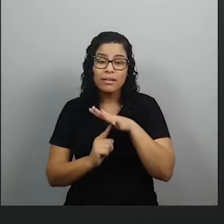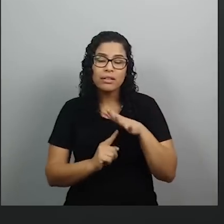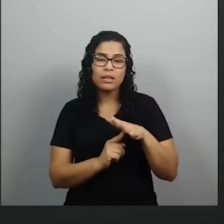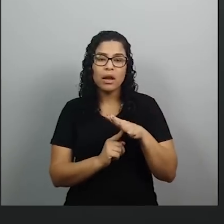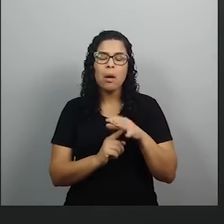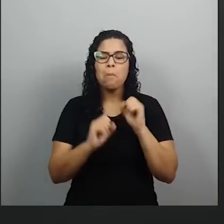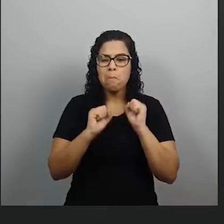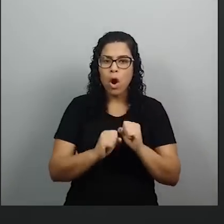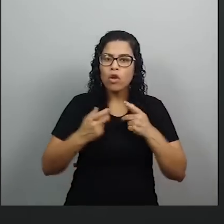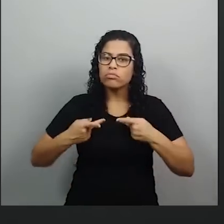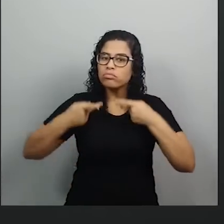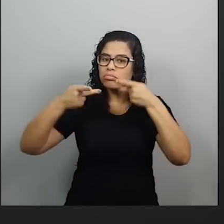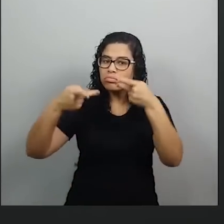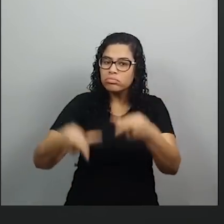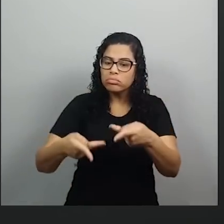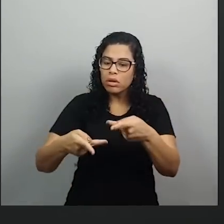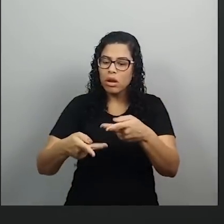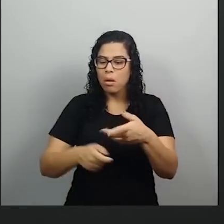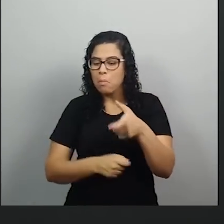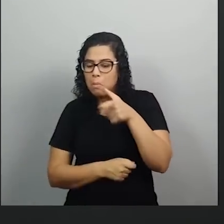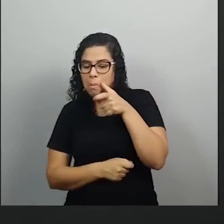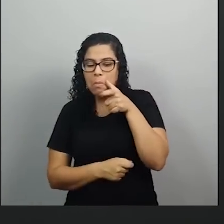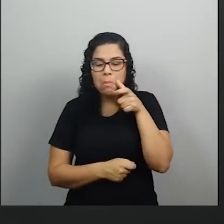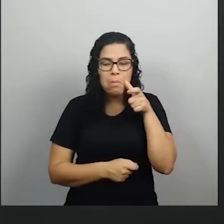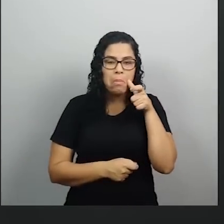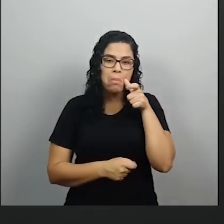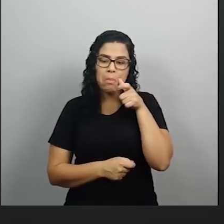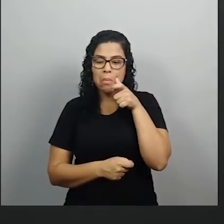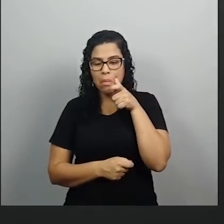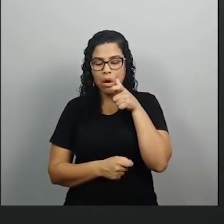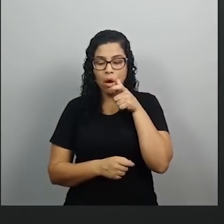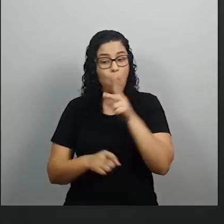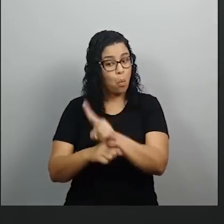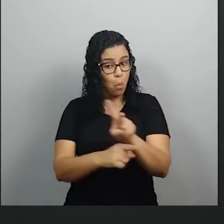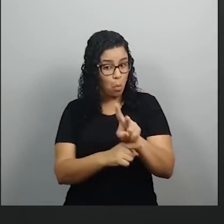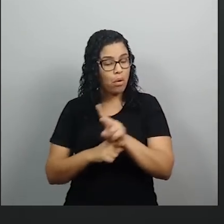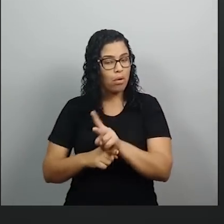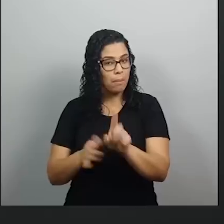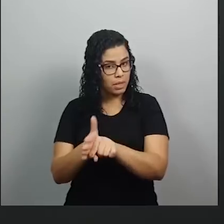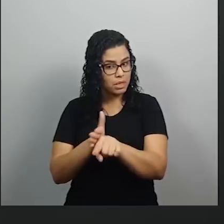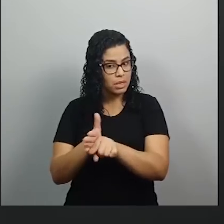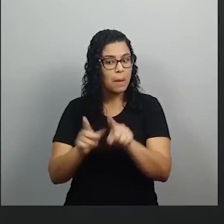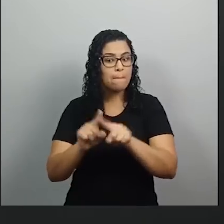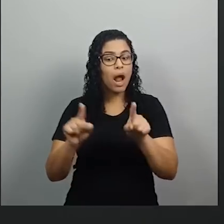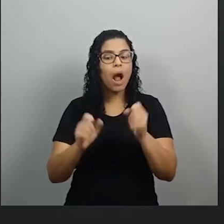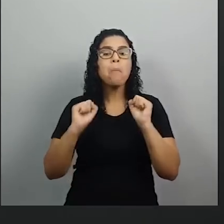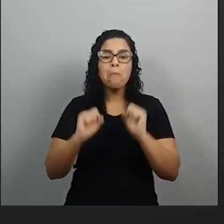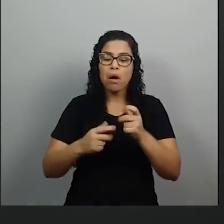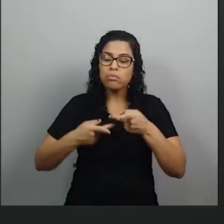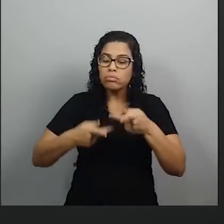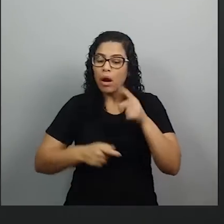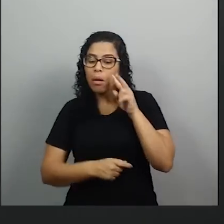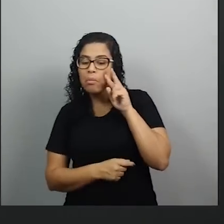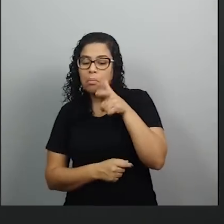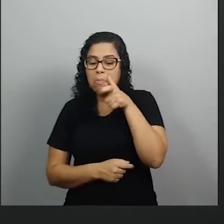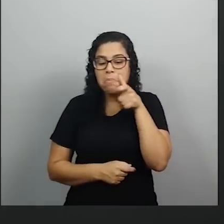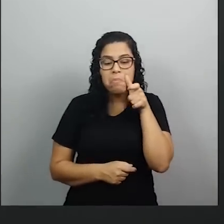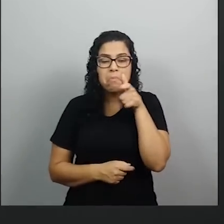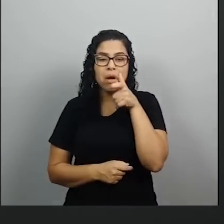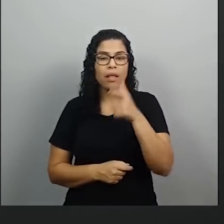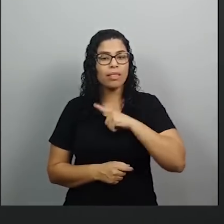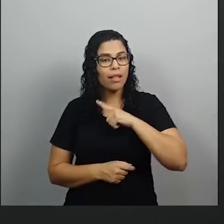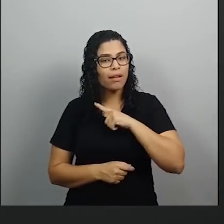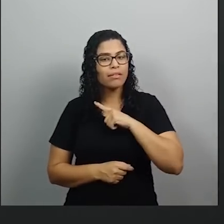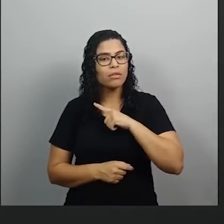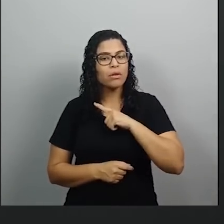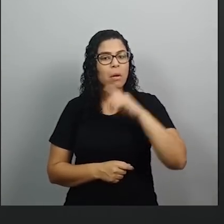chegar assim perto, não pode conhecer muito, não pode entrar muito bem para preservação, para pesquisa. Mas isso eu vou ter fósseis espalhados ao